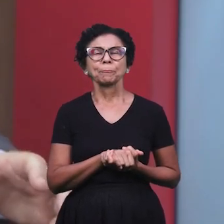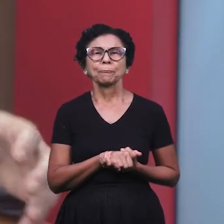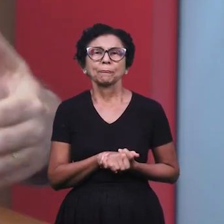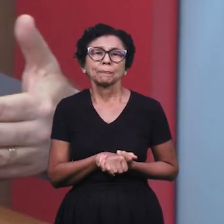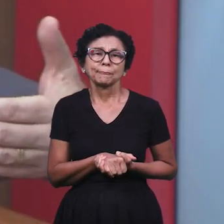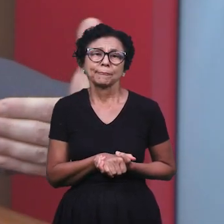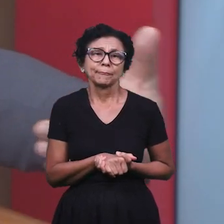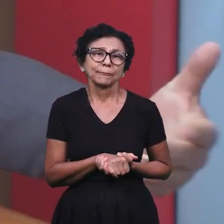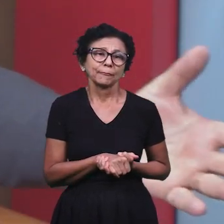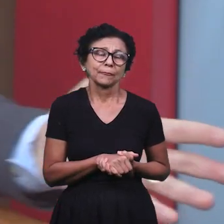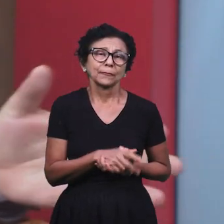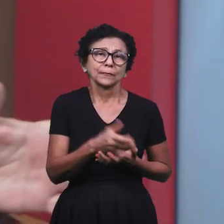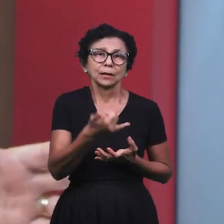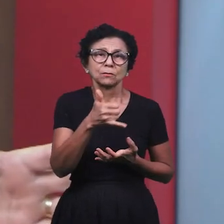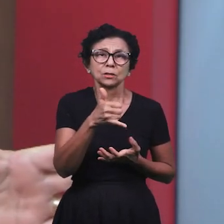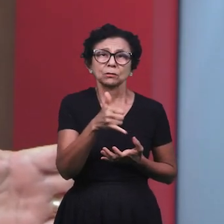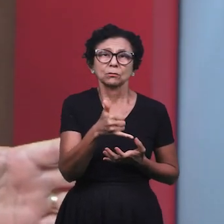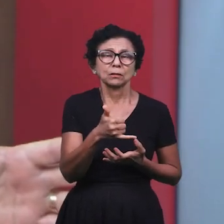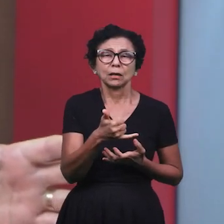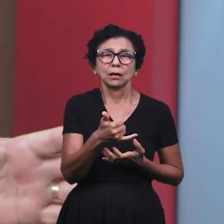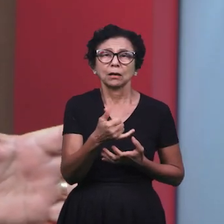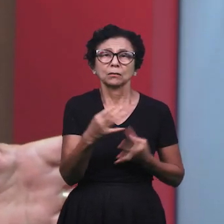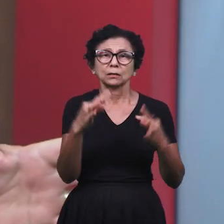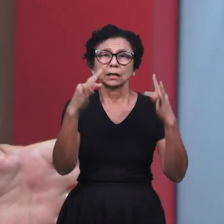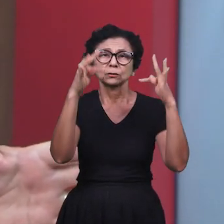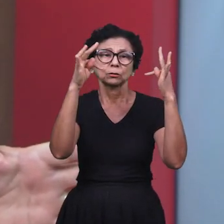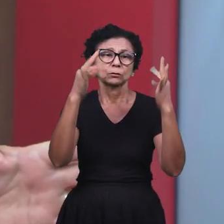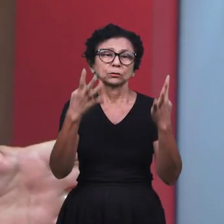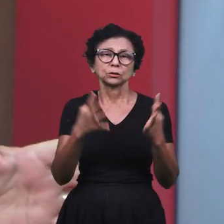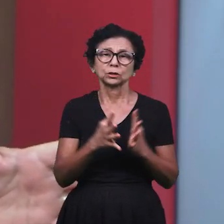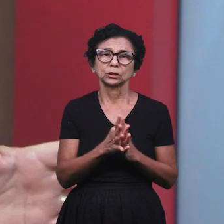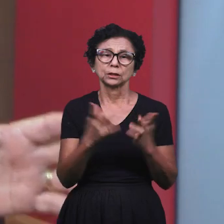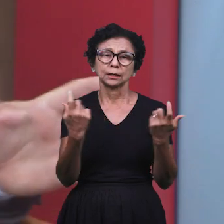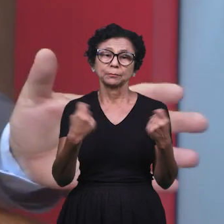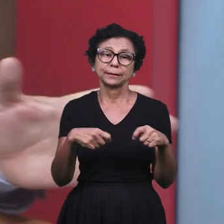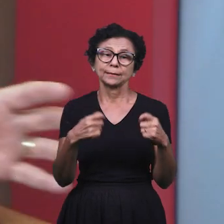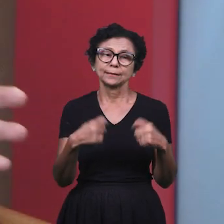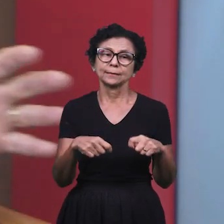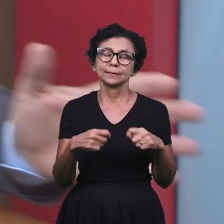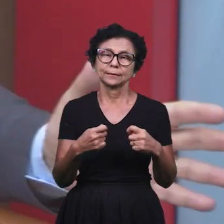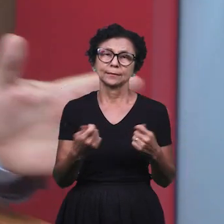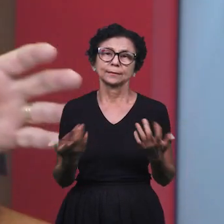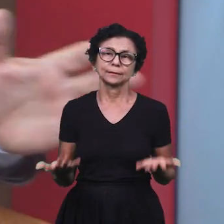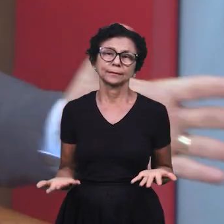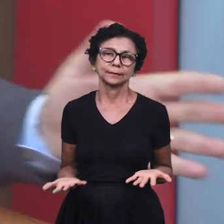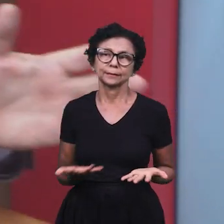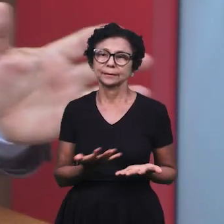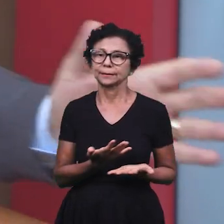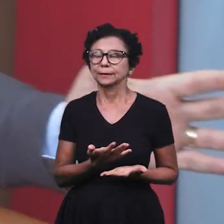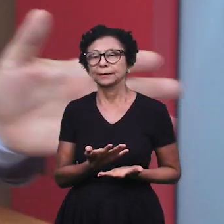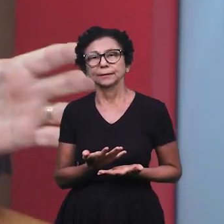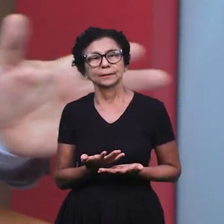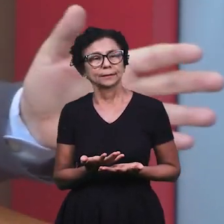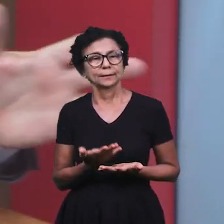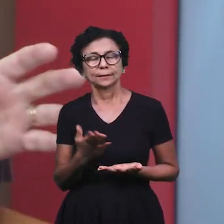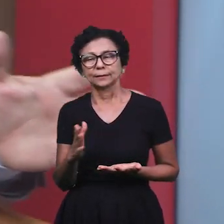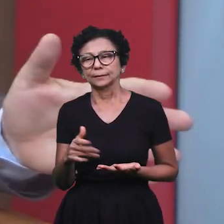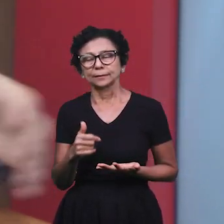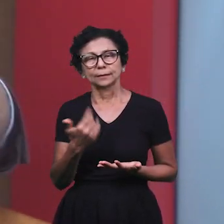dispositivos eletrônicos, porque a gente precisa deles hoje no dia a dia da igreja. Não tem como você, né,